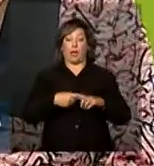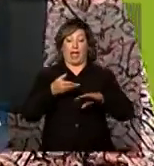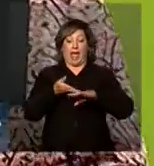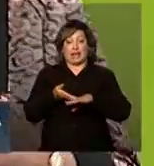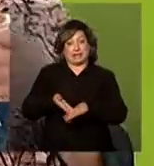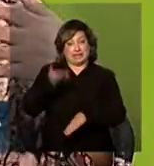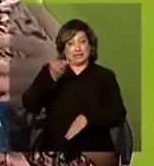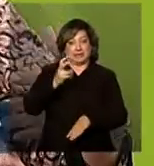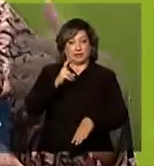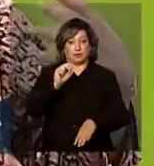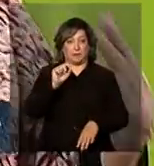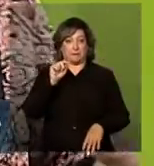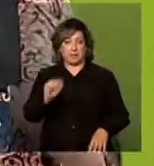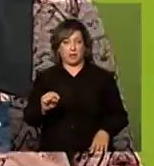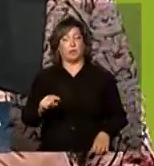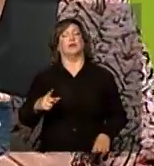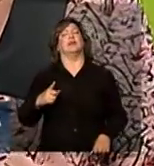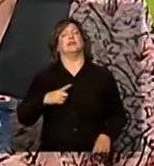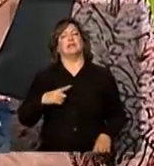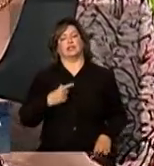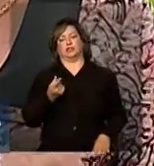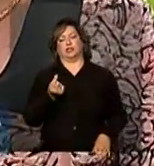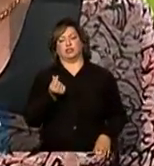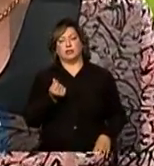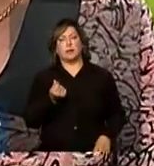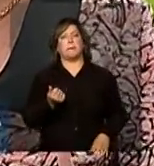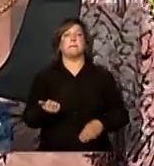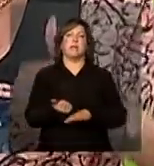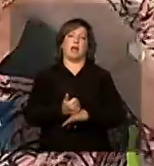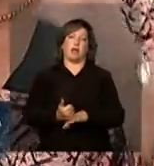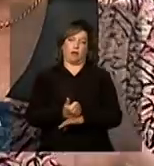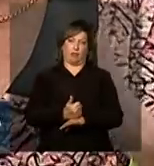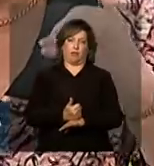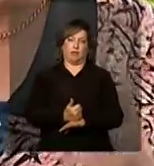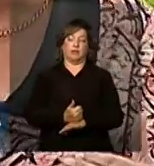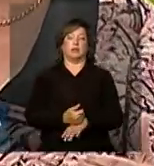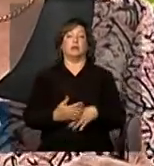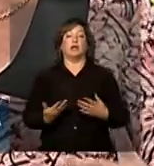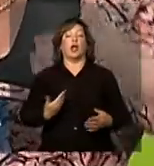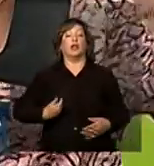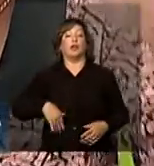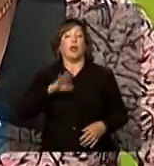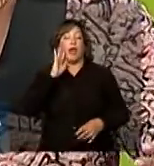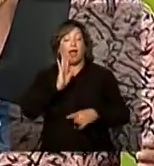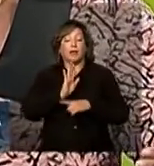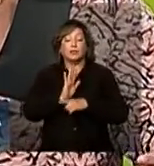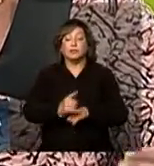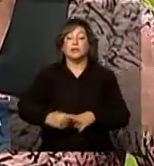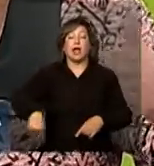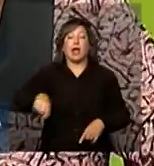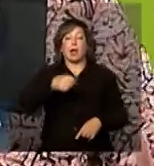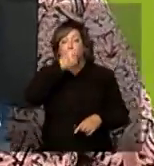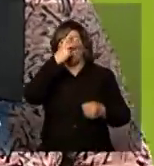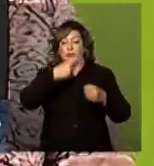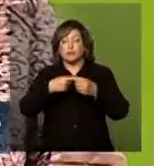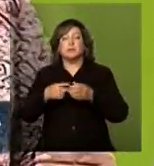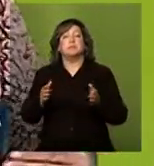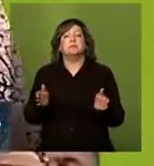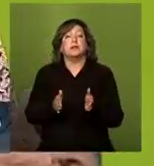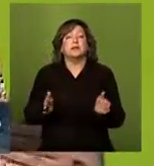50.000 tem mais condições nós estamos dando força para aqueles municípios